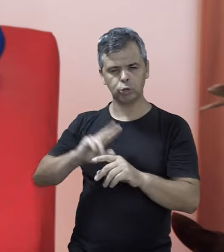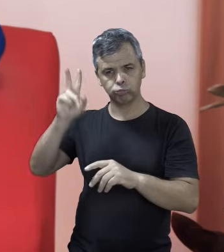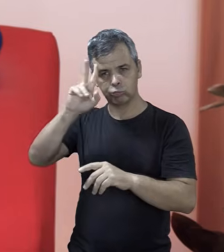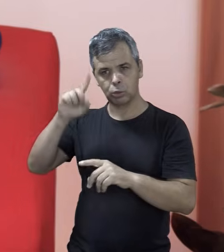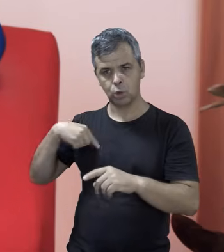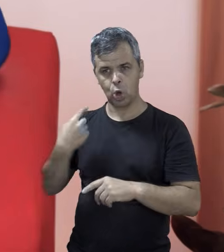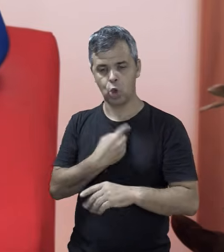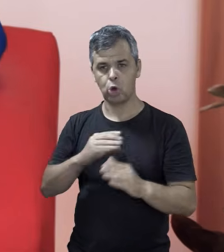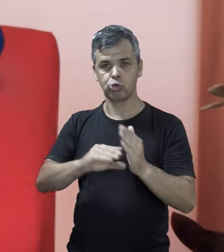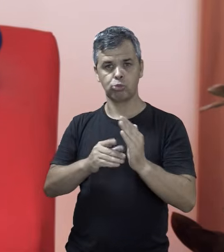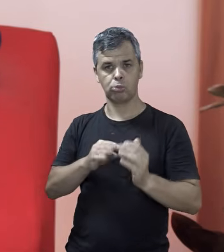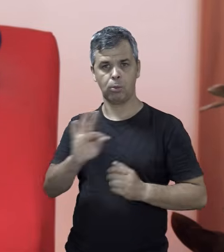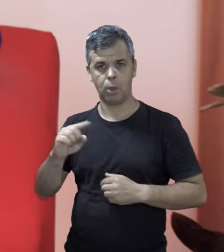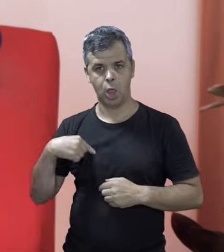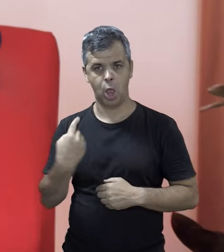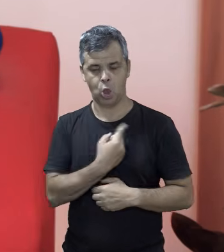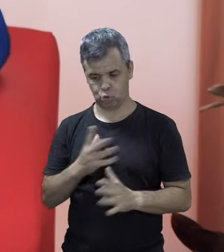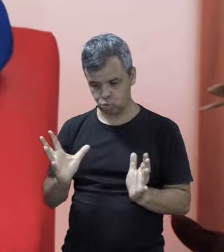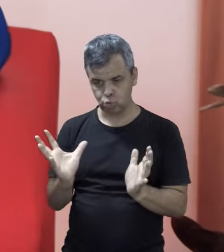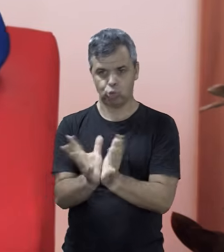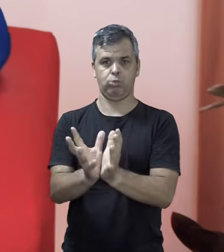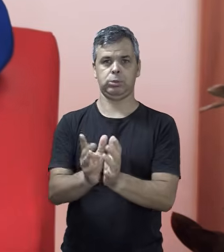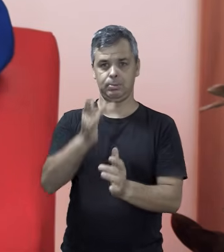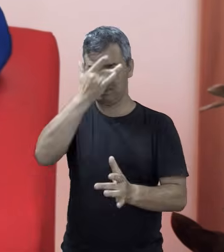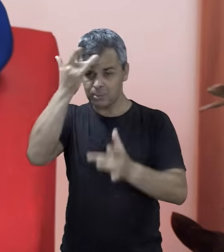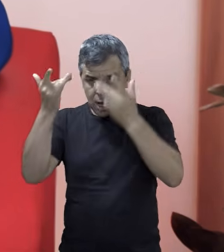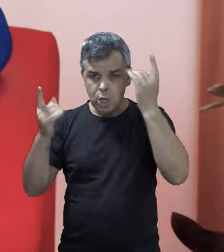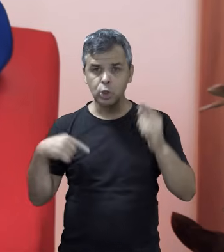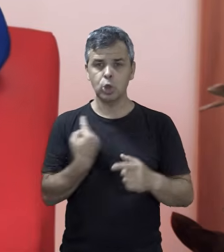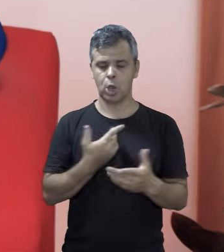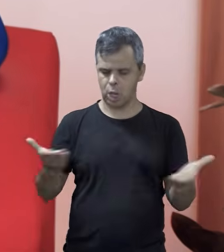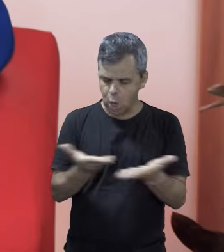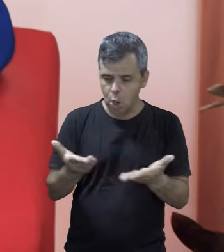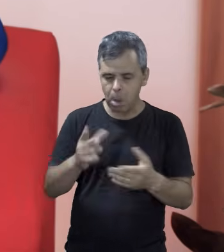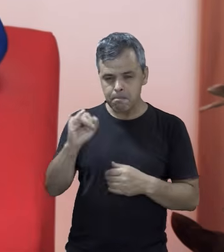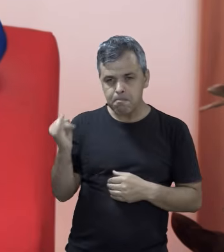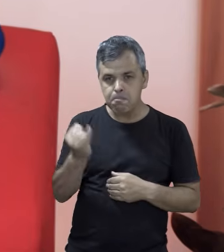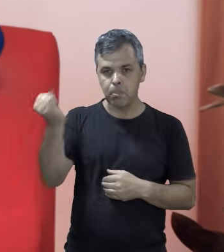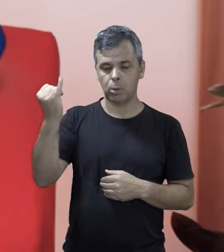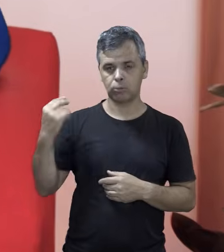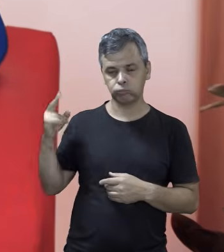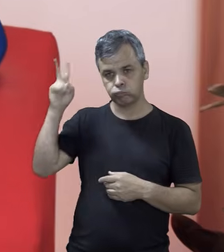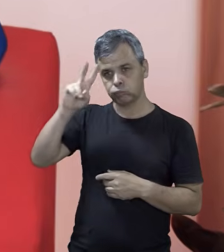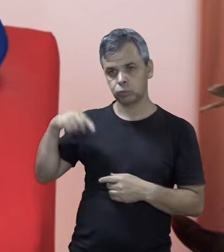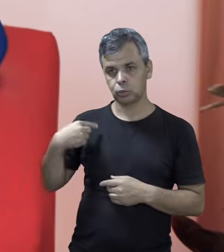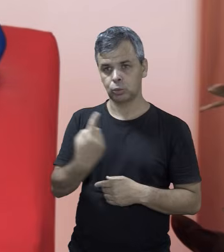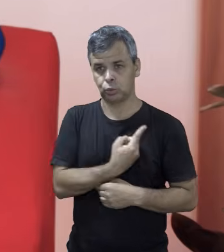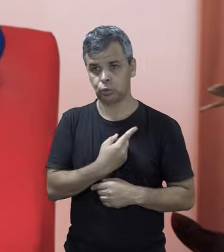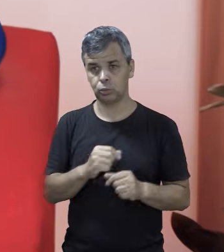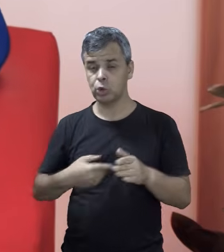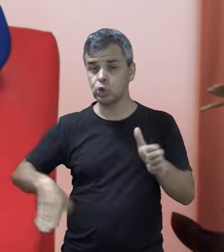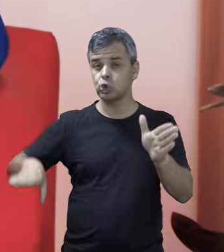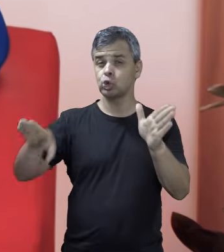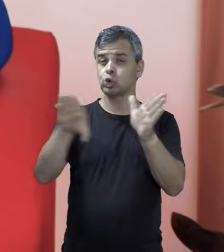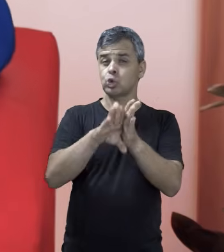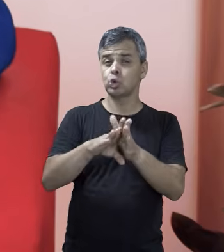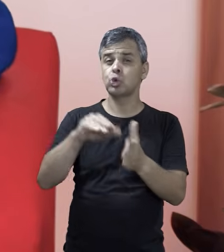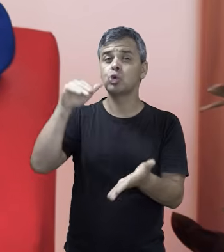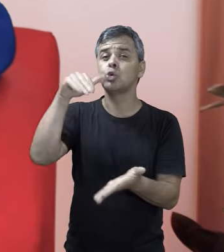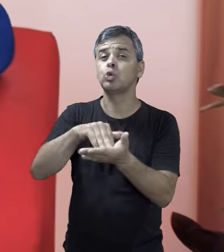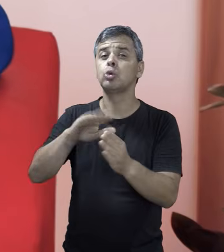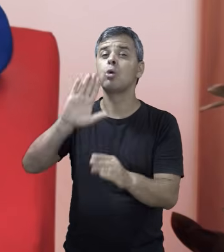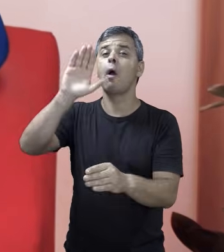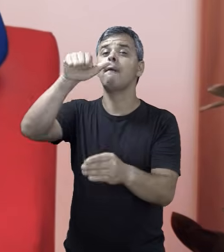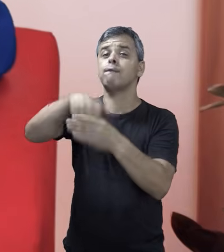tem do nosso partido é a nossa militância. E esse é o momento decisivo da nossa história. Nós estamos chegando num último